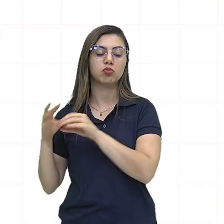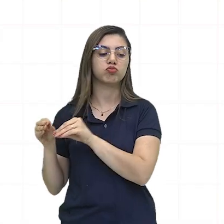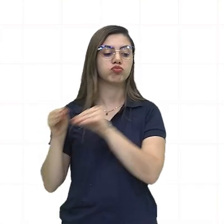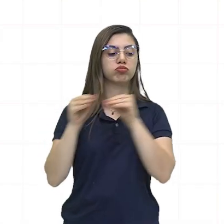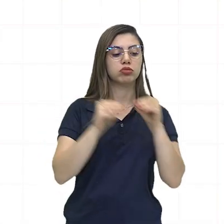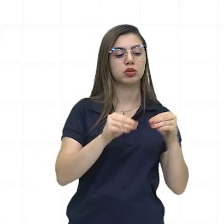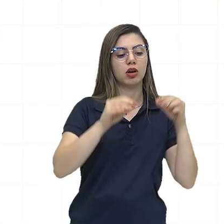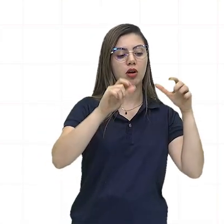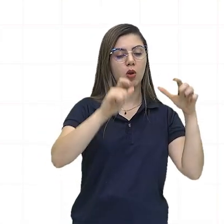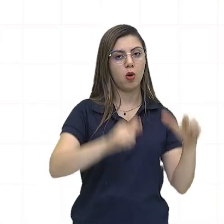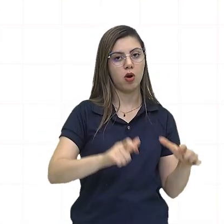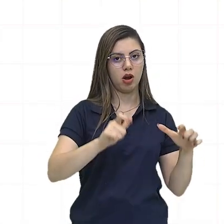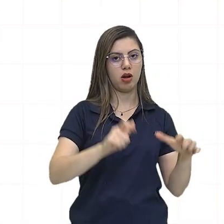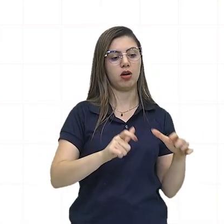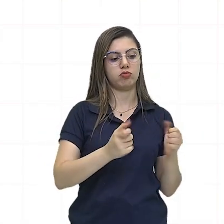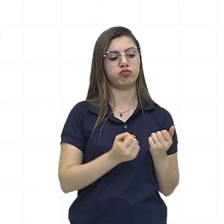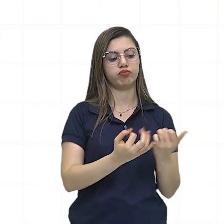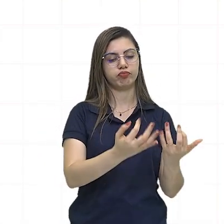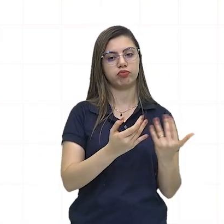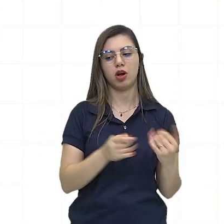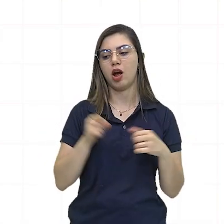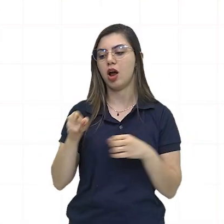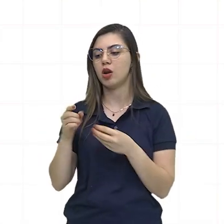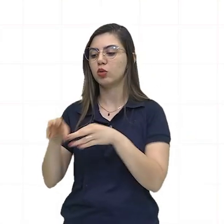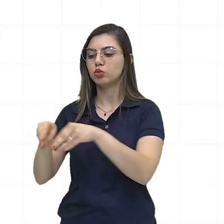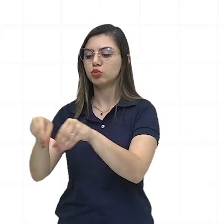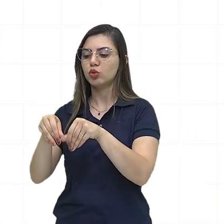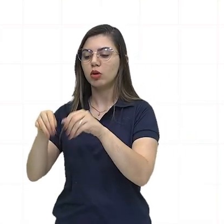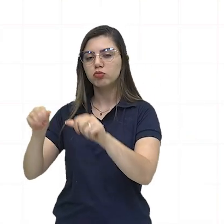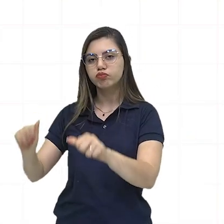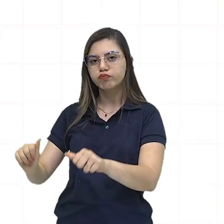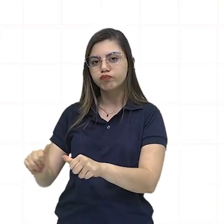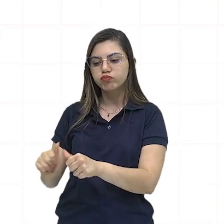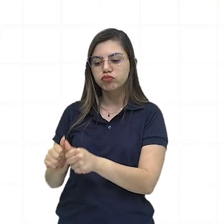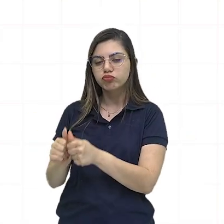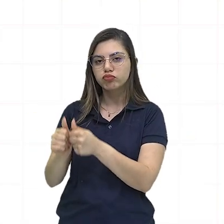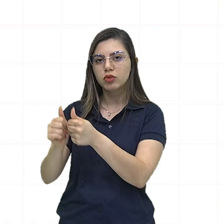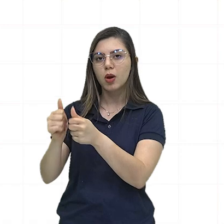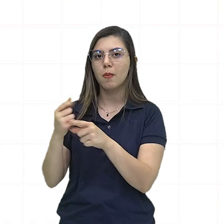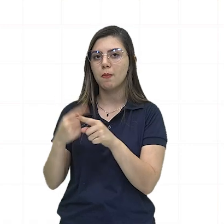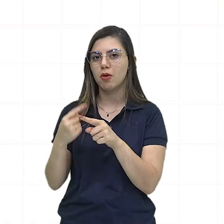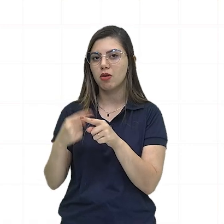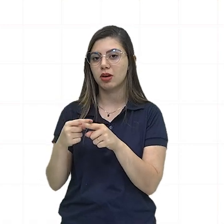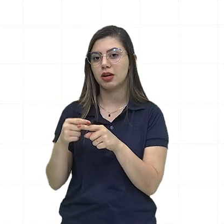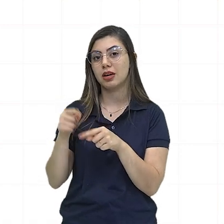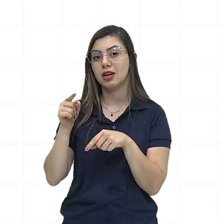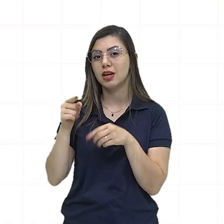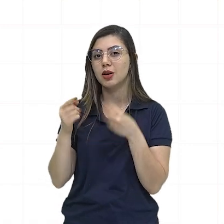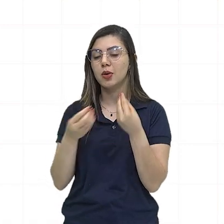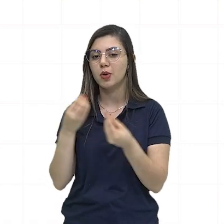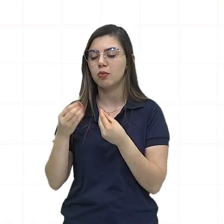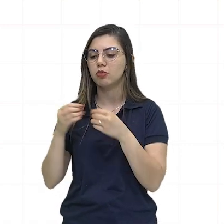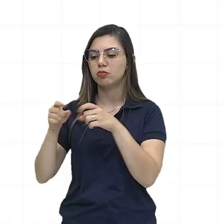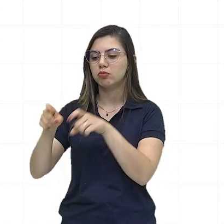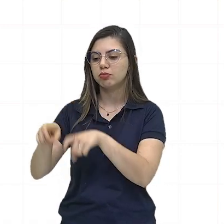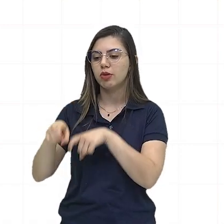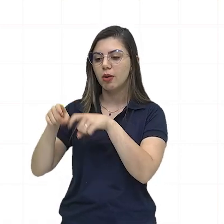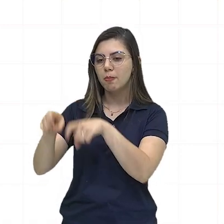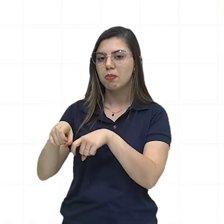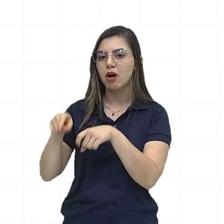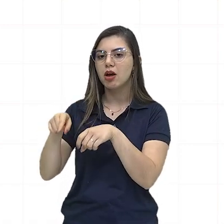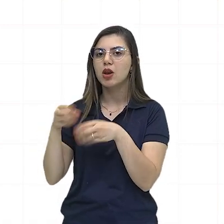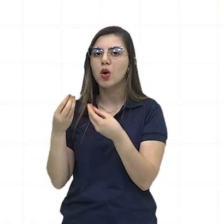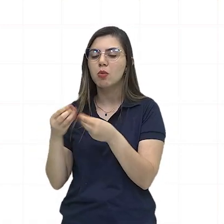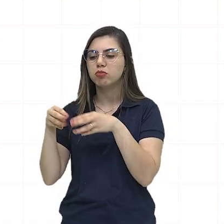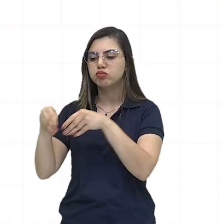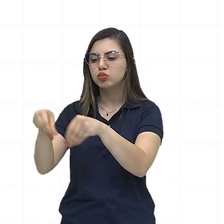o solo se regenerar naturalmente, né? Pois o solo, ali no momento que ele está cultivando, ele vai perdendo a